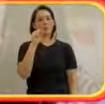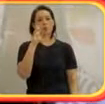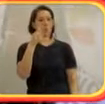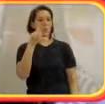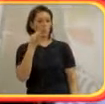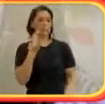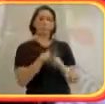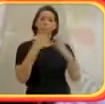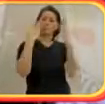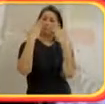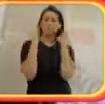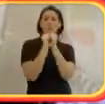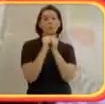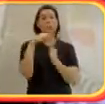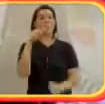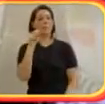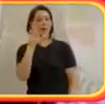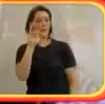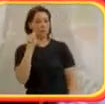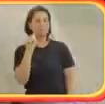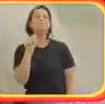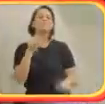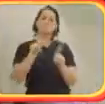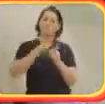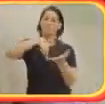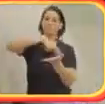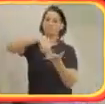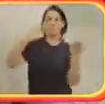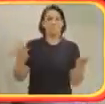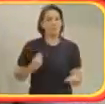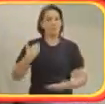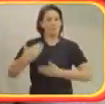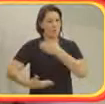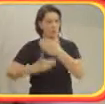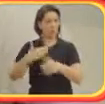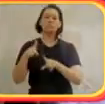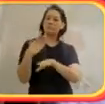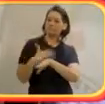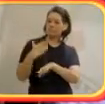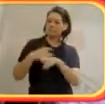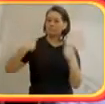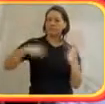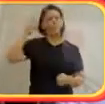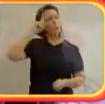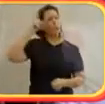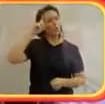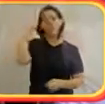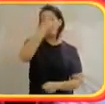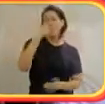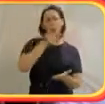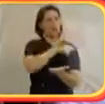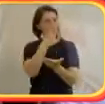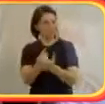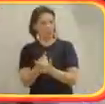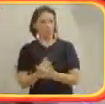faço teatro lá no Crepúsculo. Eu faço psicóloga com a Márcia, eu faço aula de dança